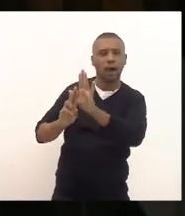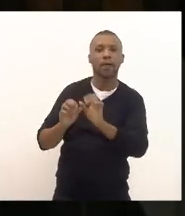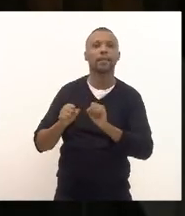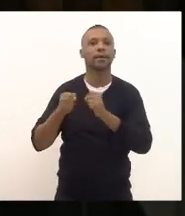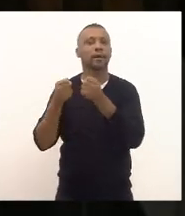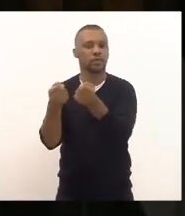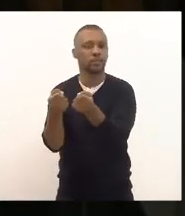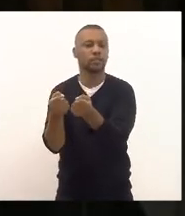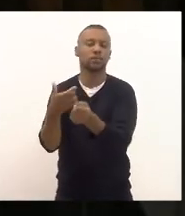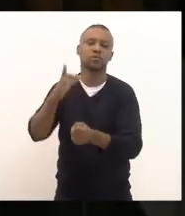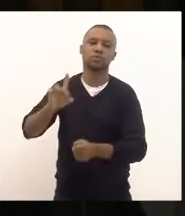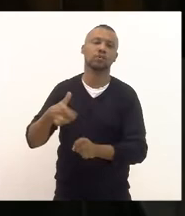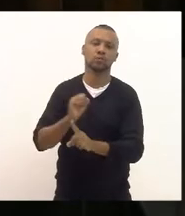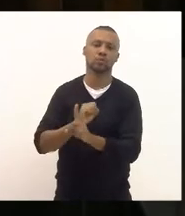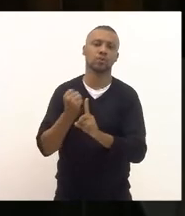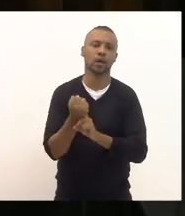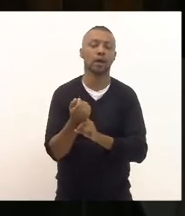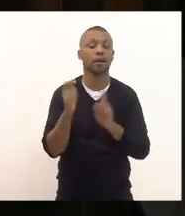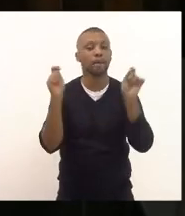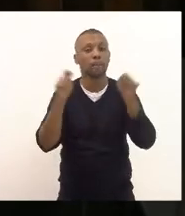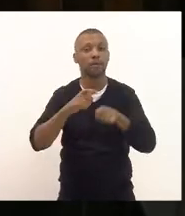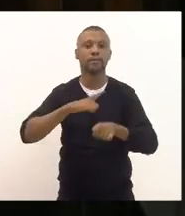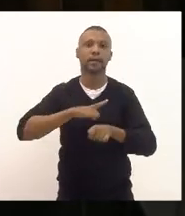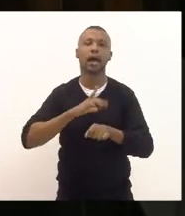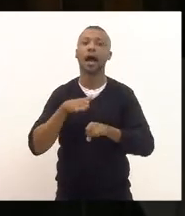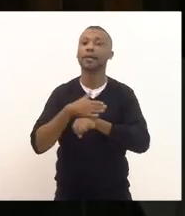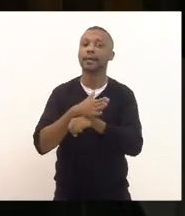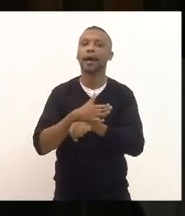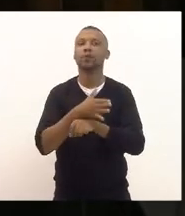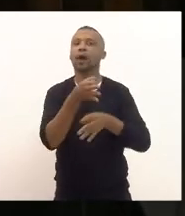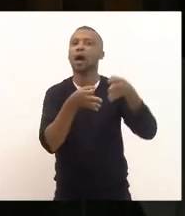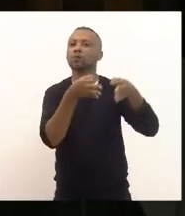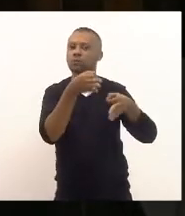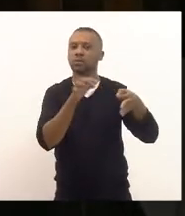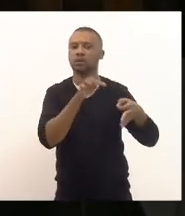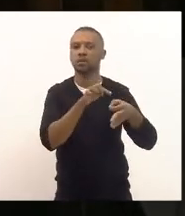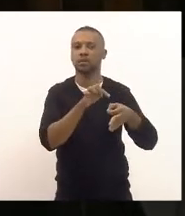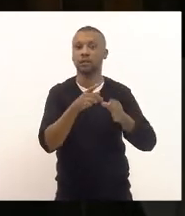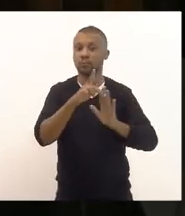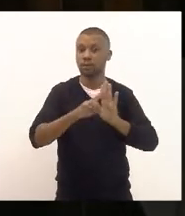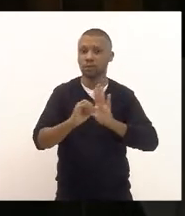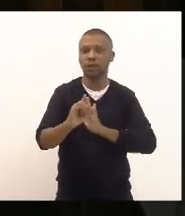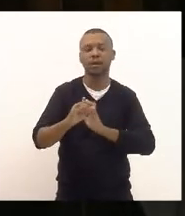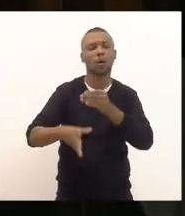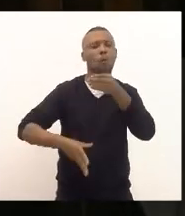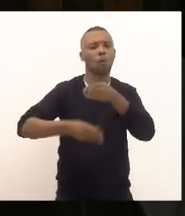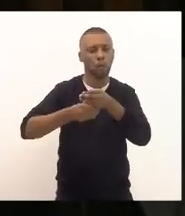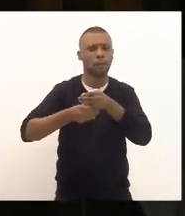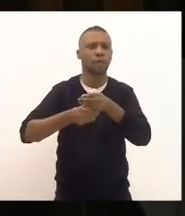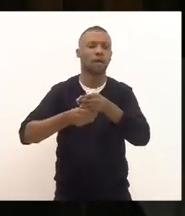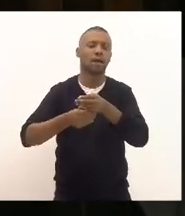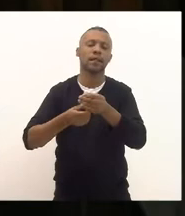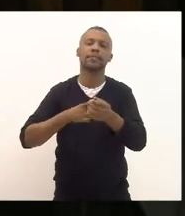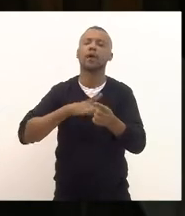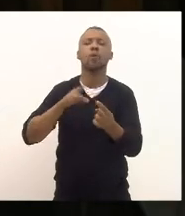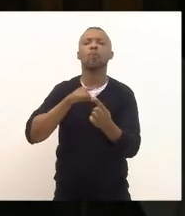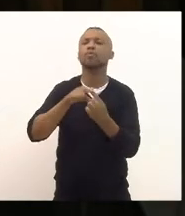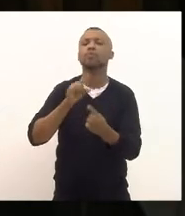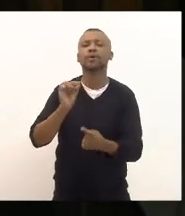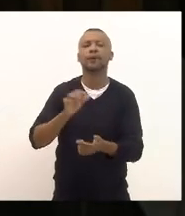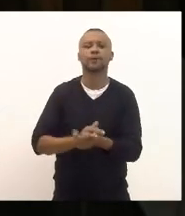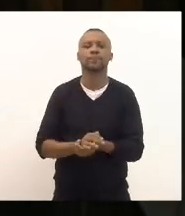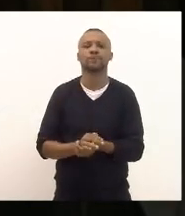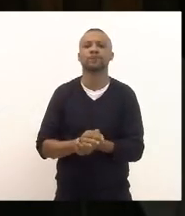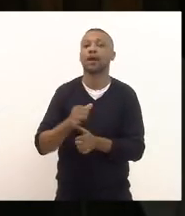na possibilidade de acesso à justiça e esse projeto de lei complementar ele busca